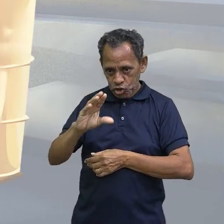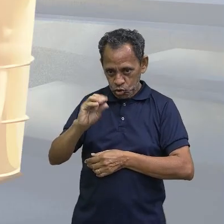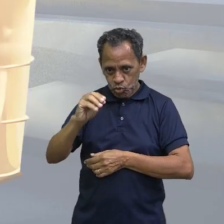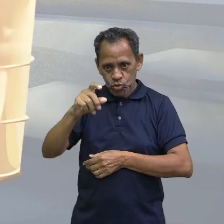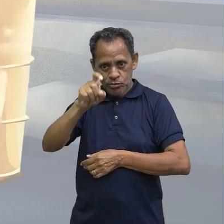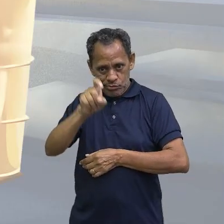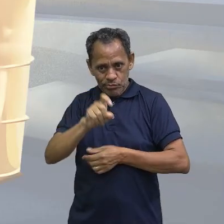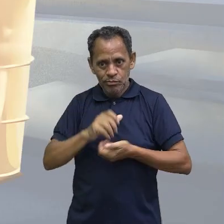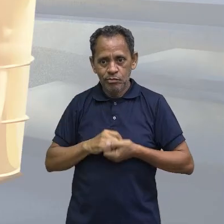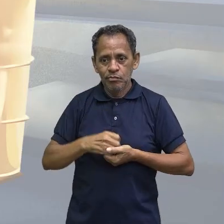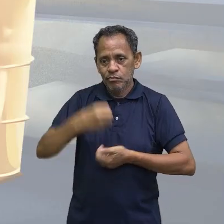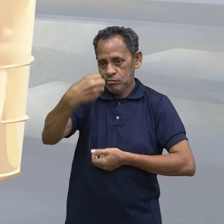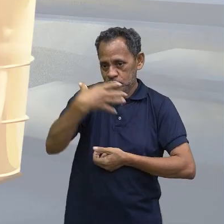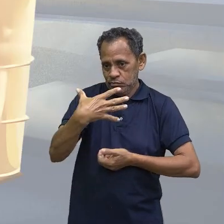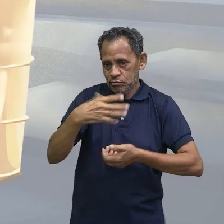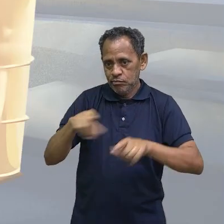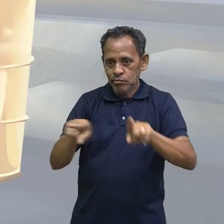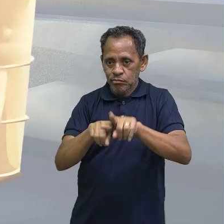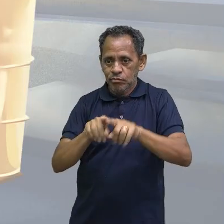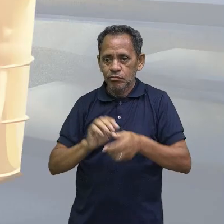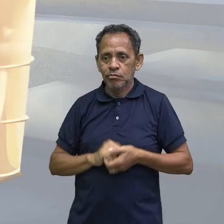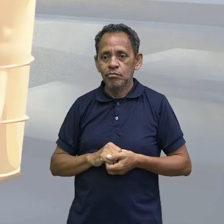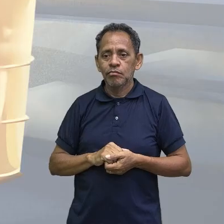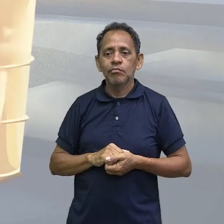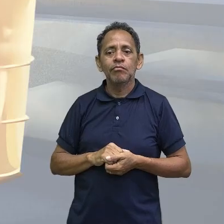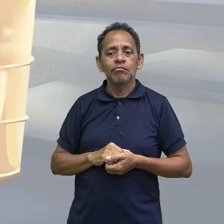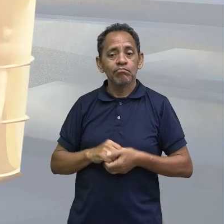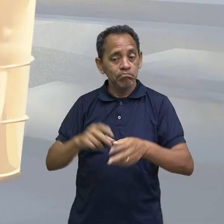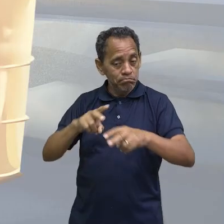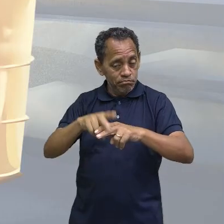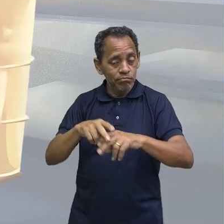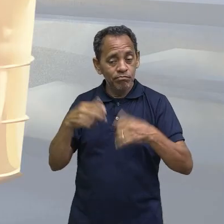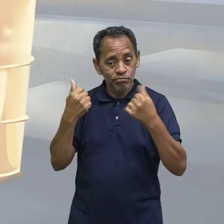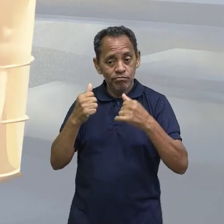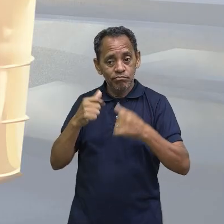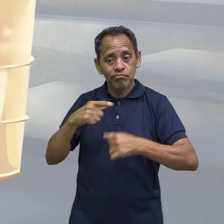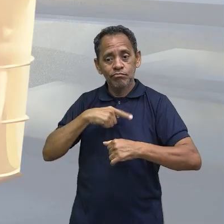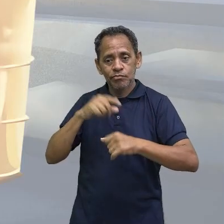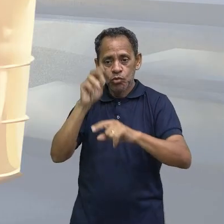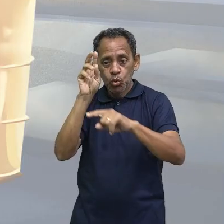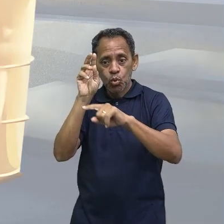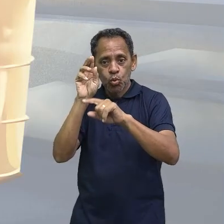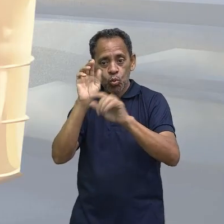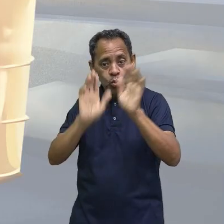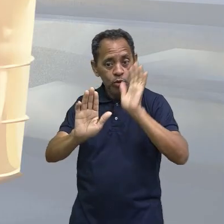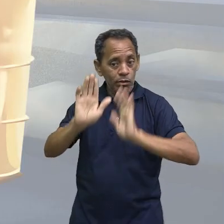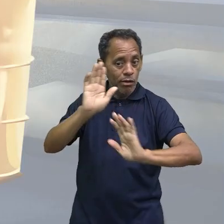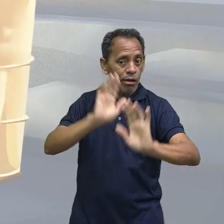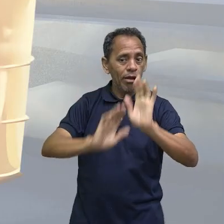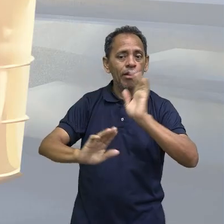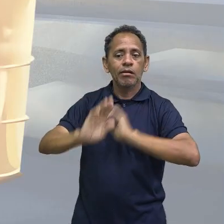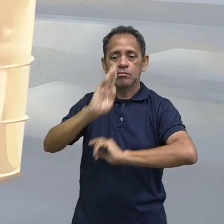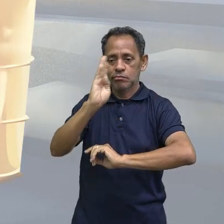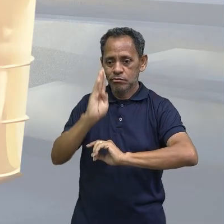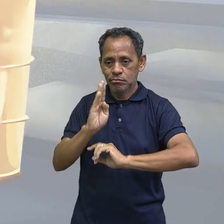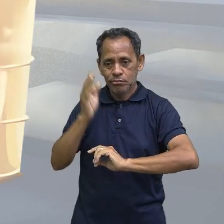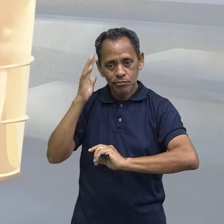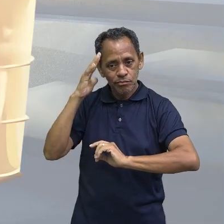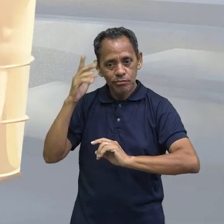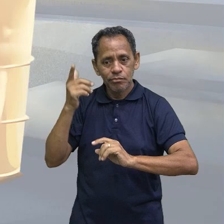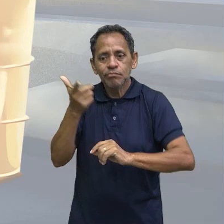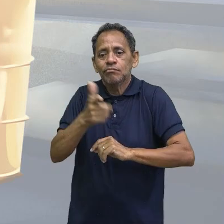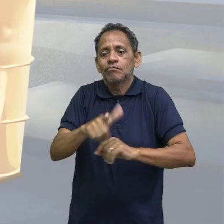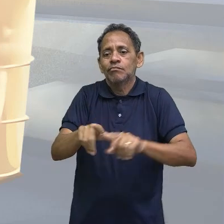por isso, desde aí, todo o cuidado para que no nosso país isso não aconteça mais, né? Bom, então